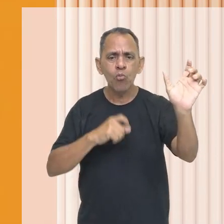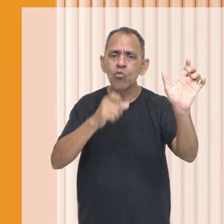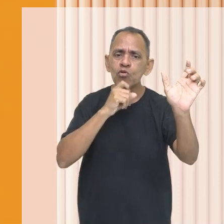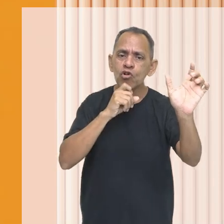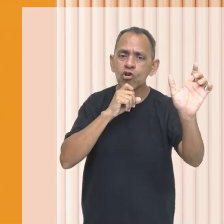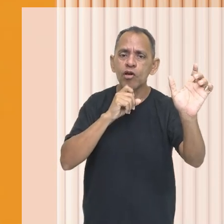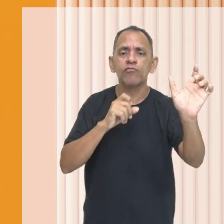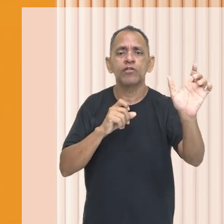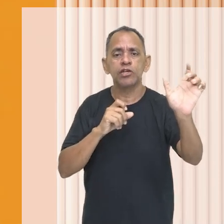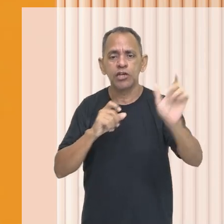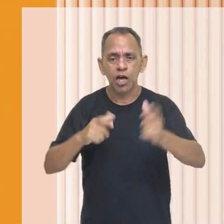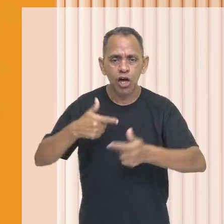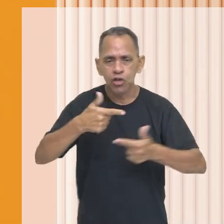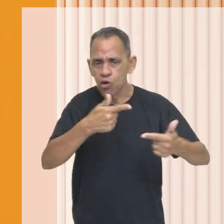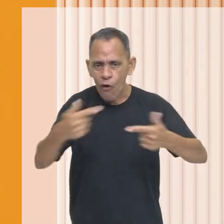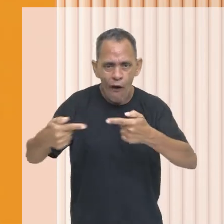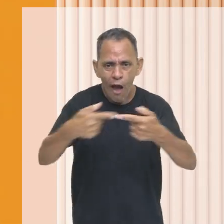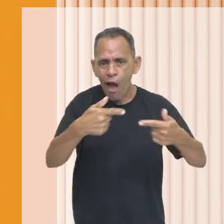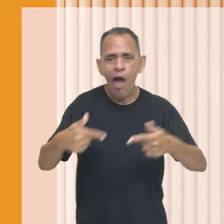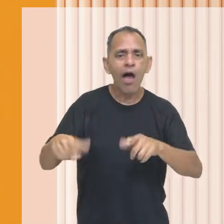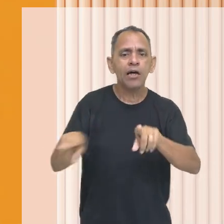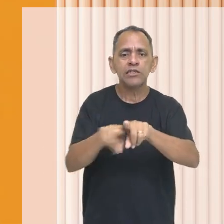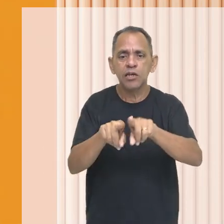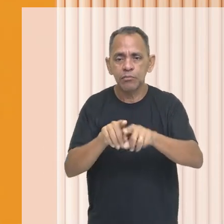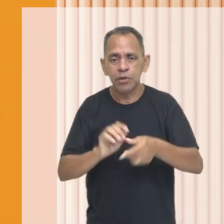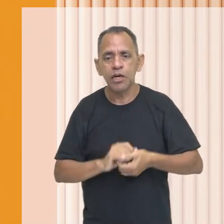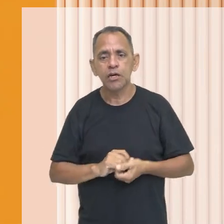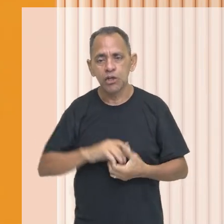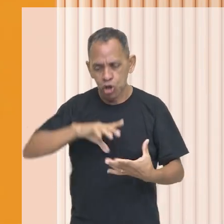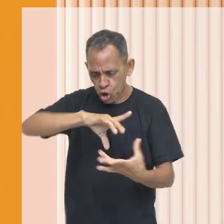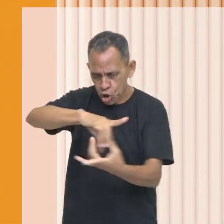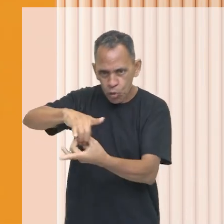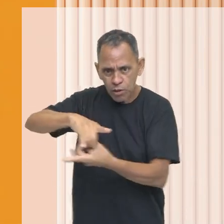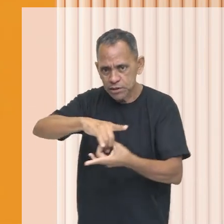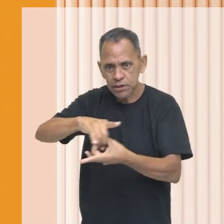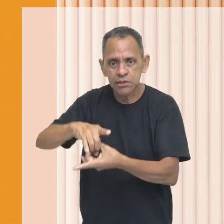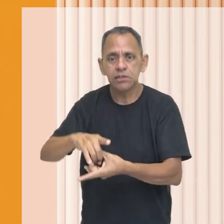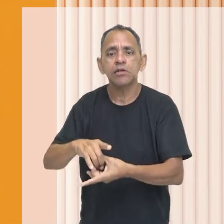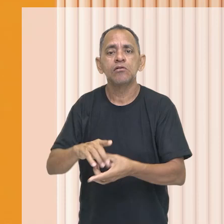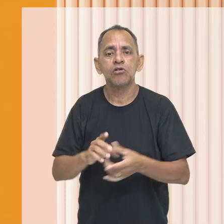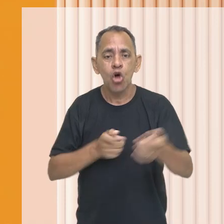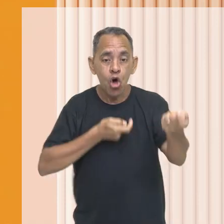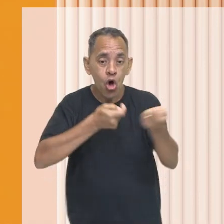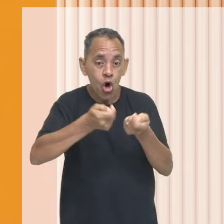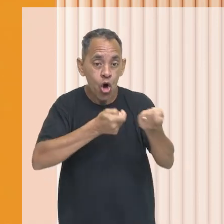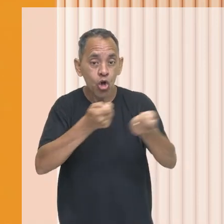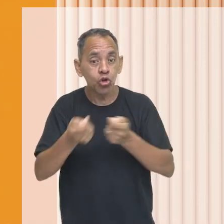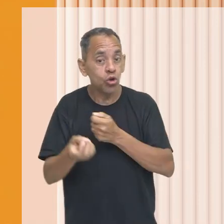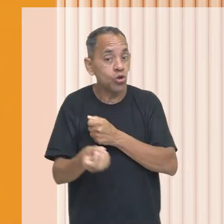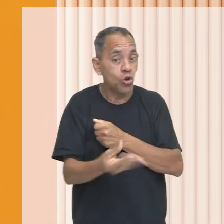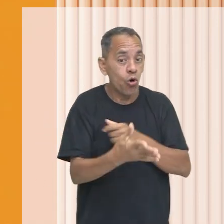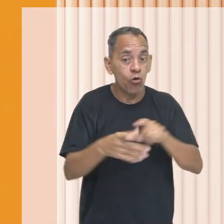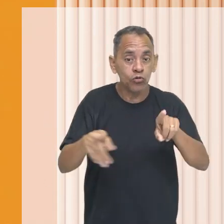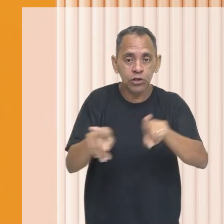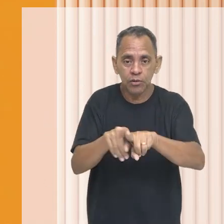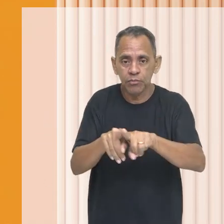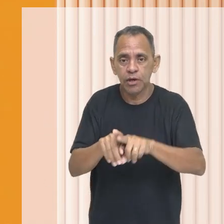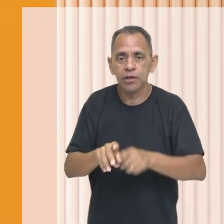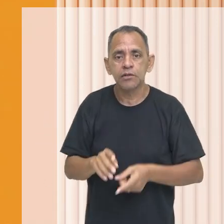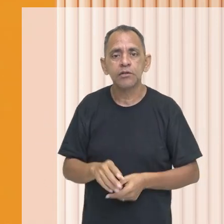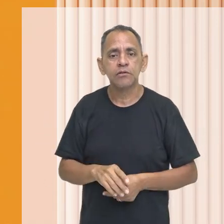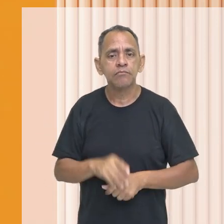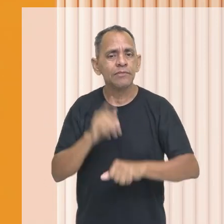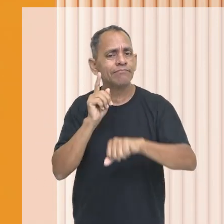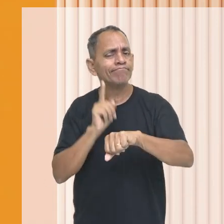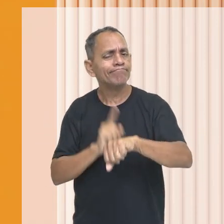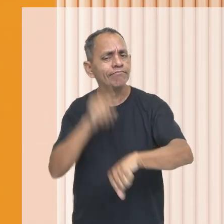Fria, nova ordem mundial, globalização, você automaticamente já vai